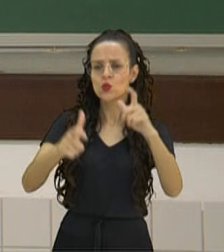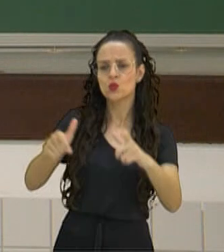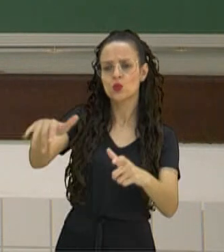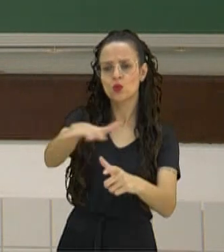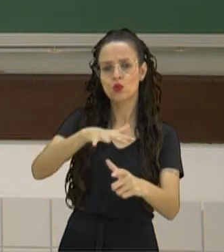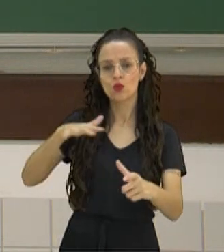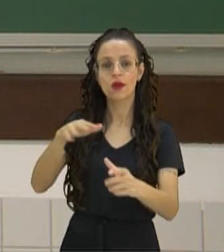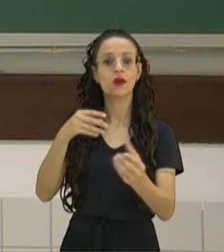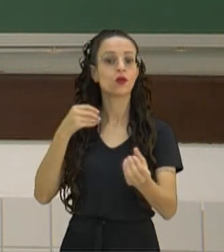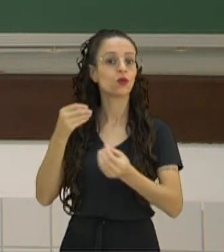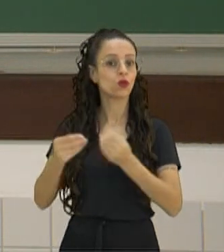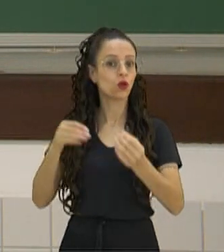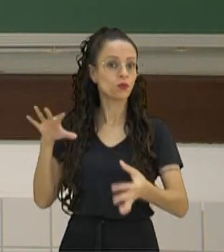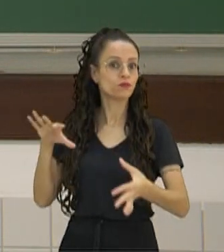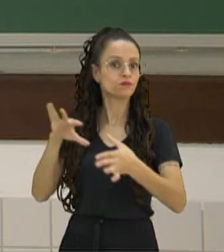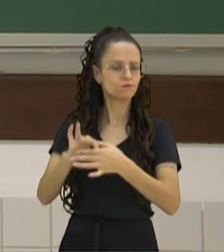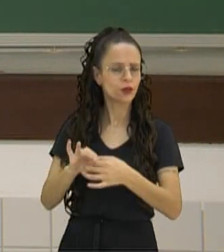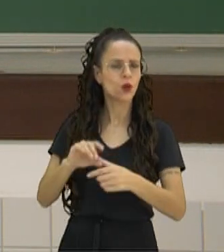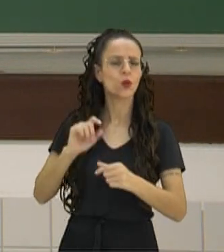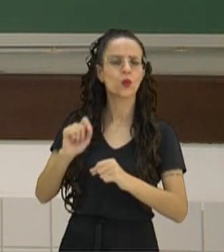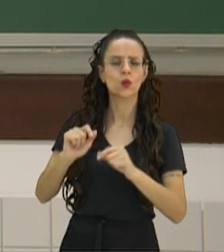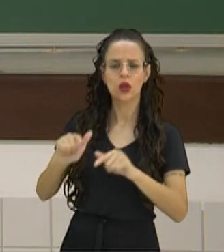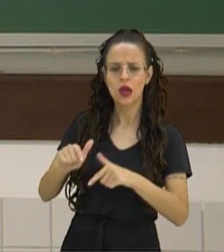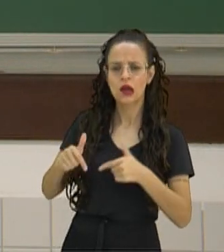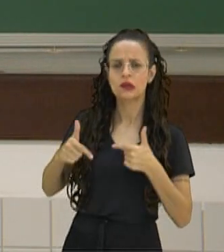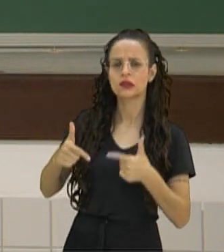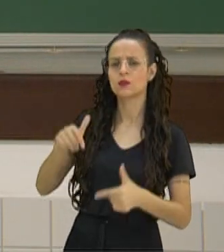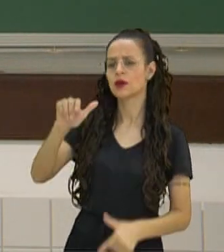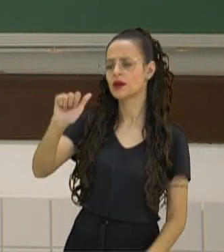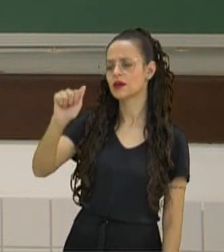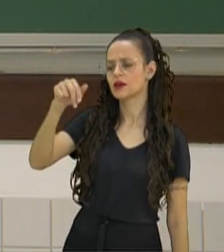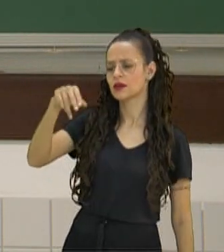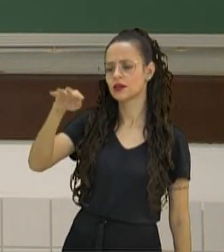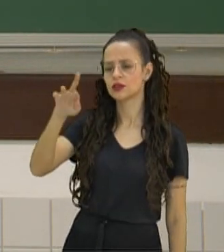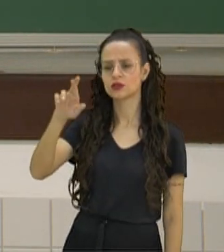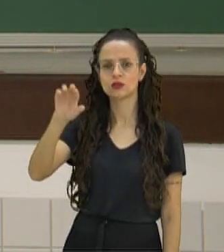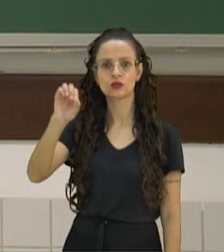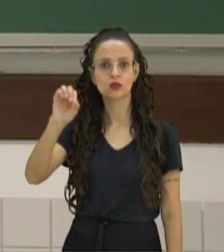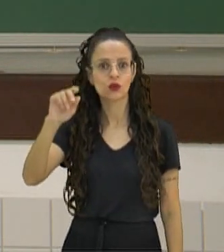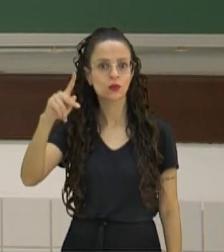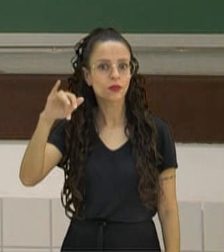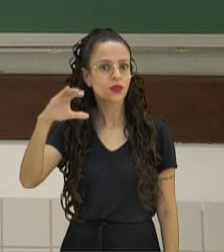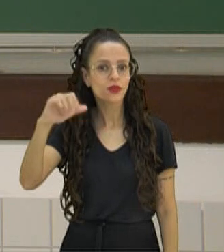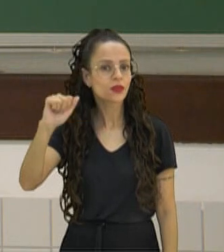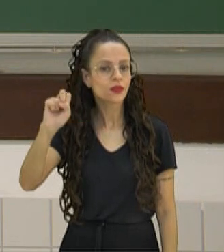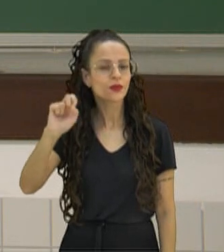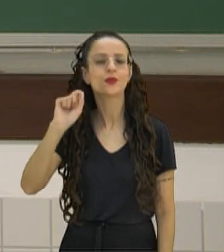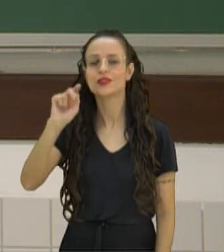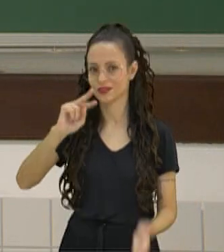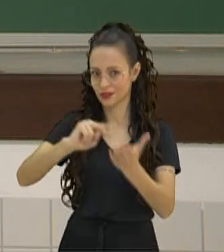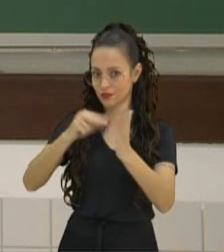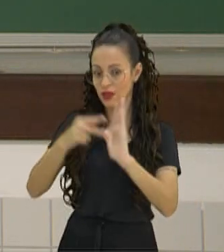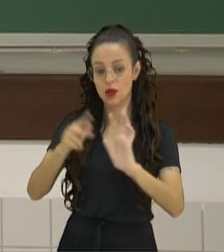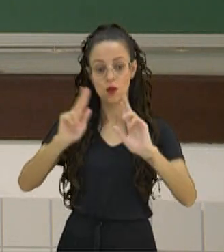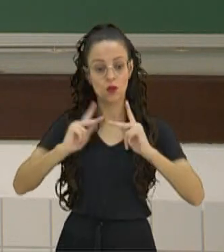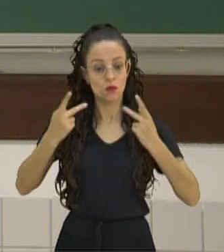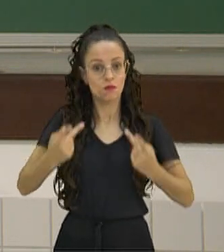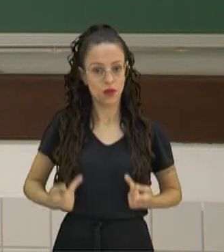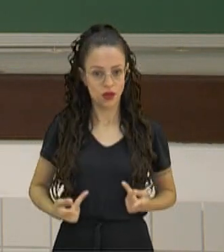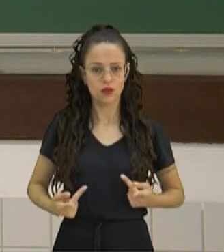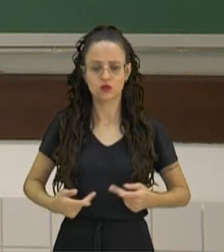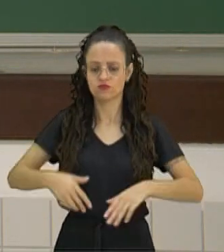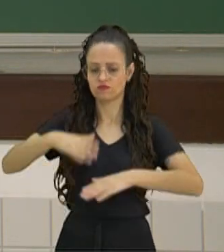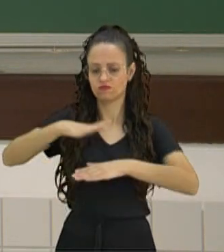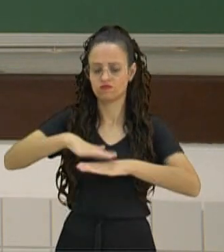das atividades antrópicas. O que são as atividades antrópicas? São as atividades humanas, as atividades da